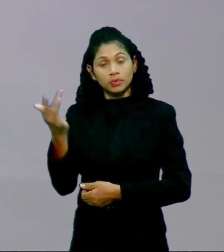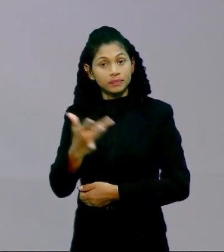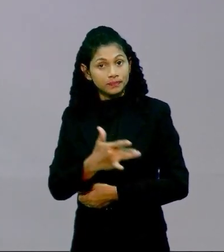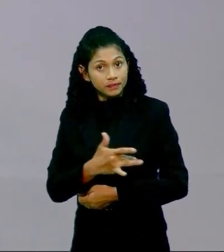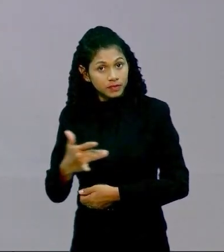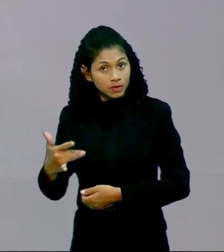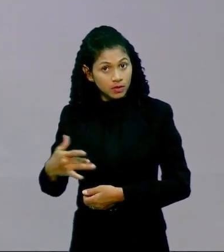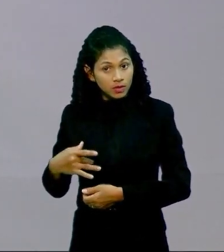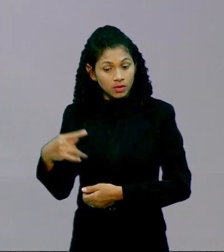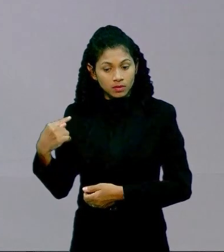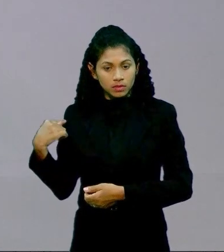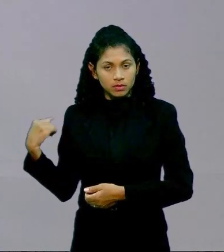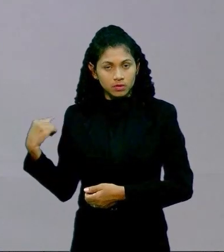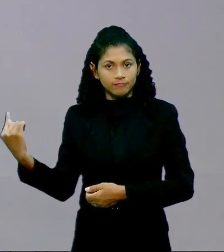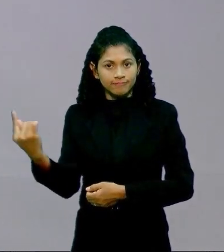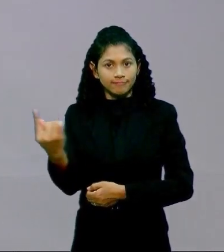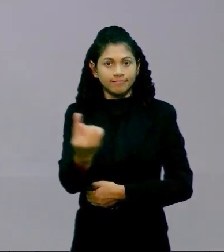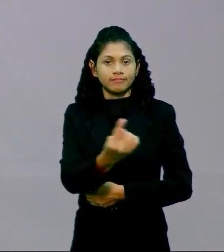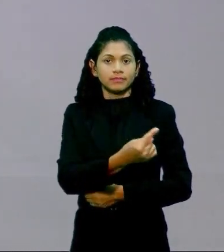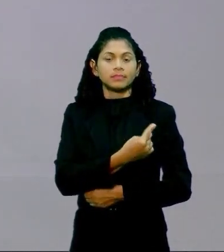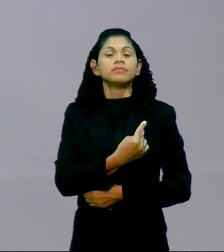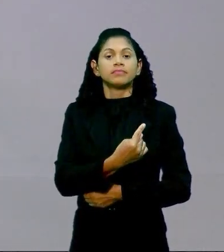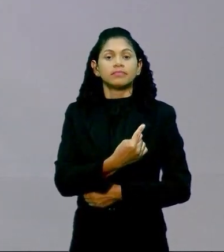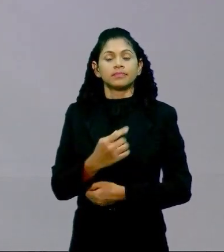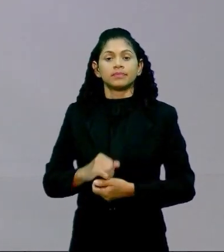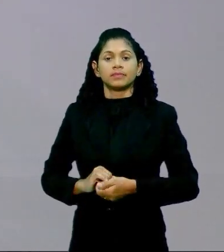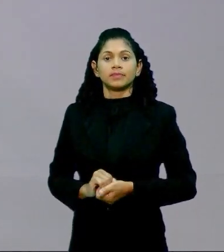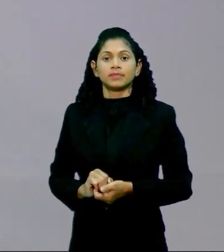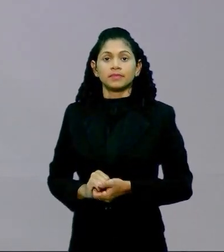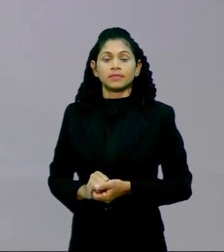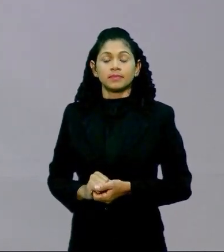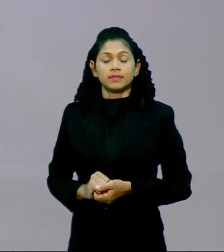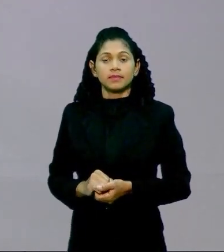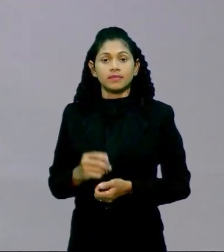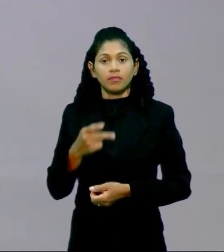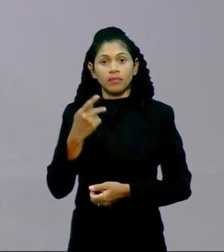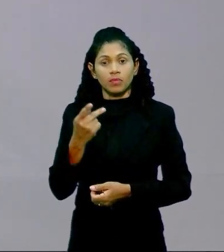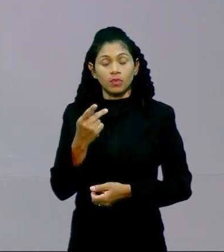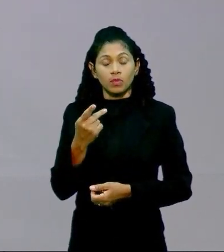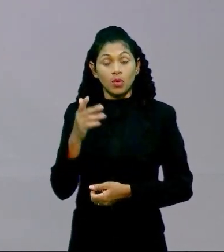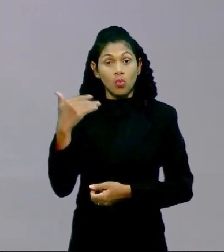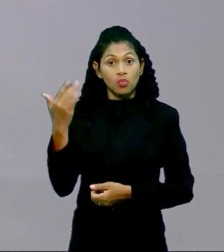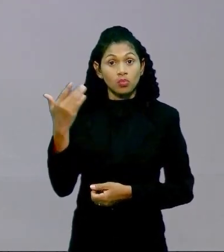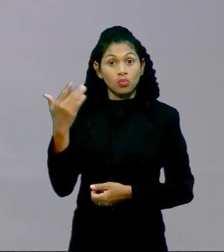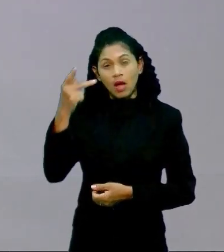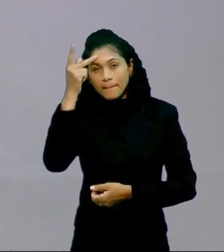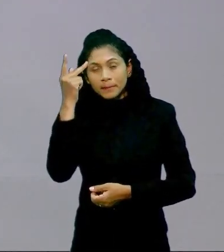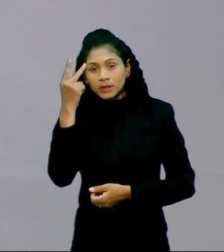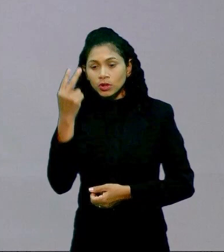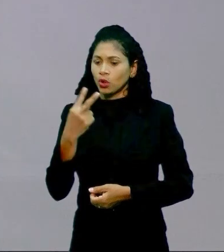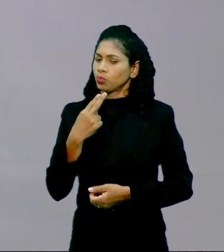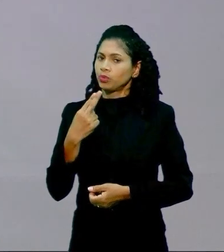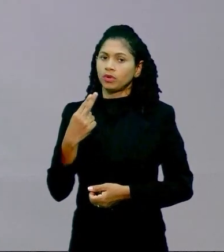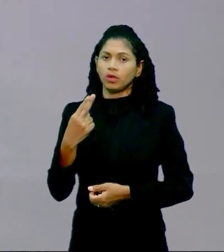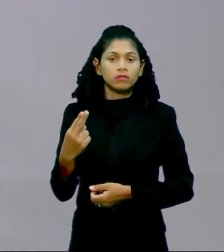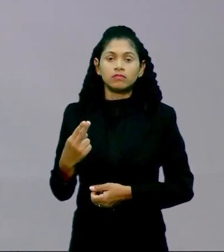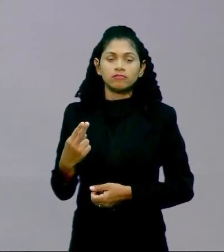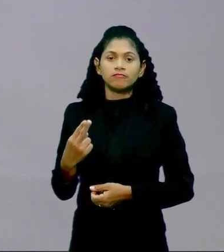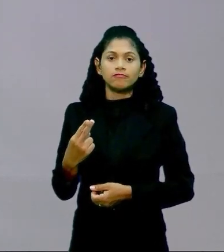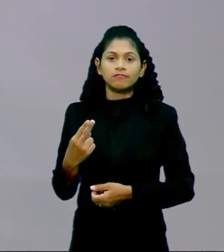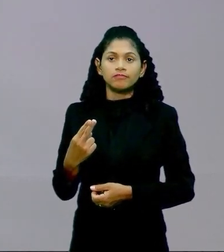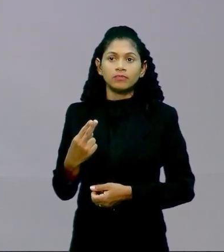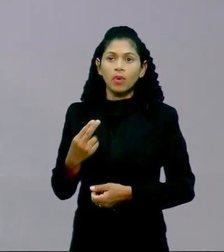rodeiam. O que isso quer dizer, galera? Isso está falando, né, que quando a pessoa não fuma, ela não somente ela